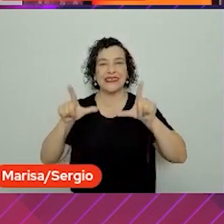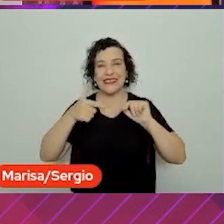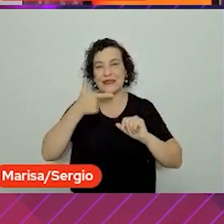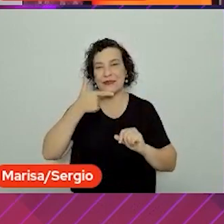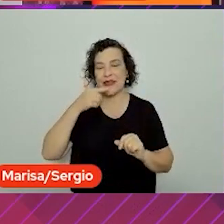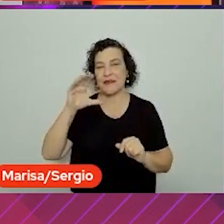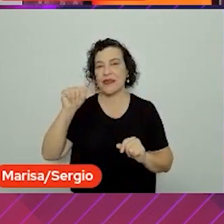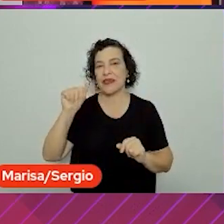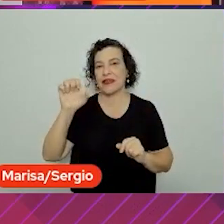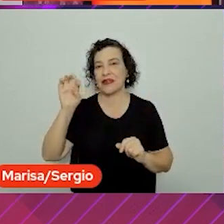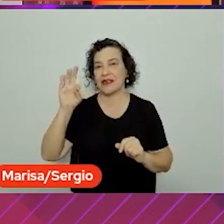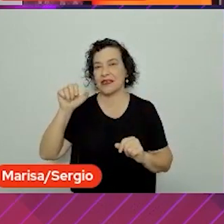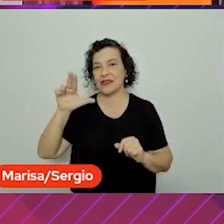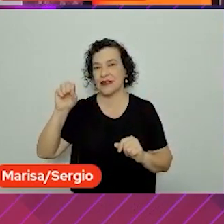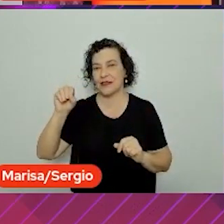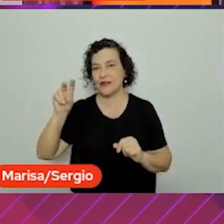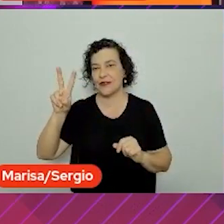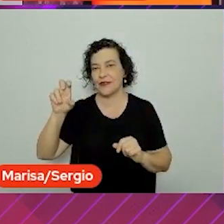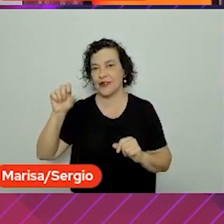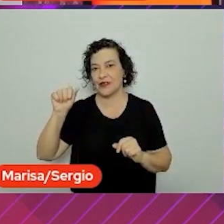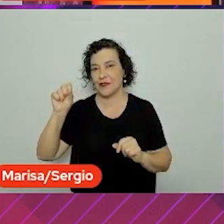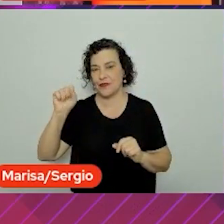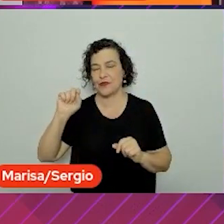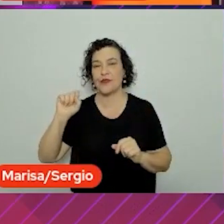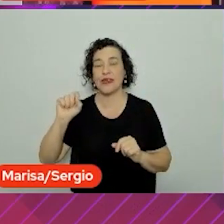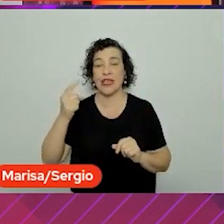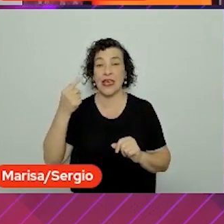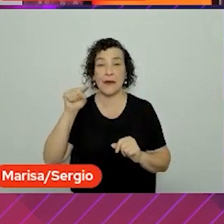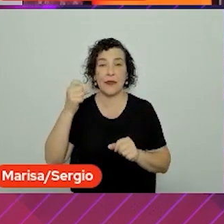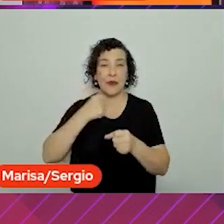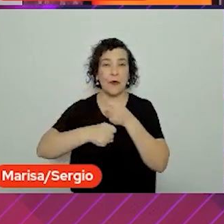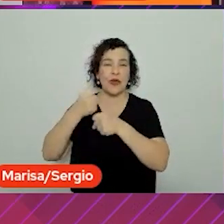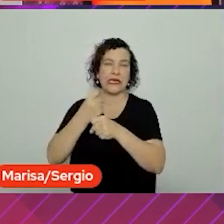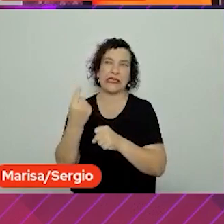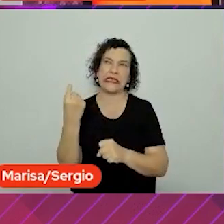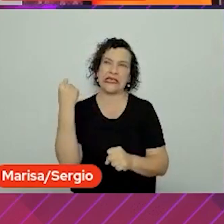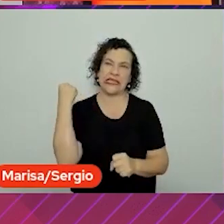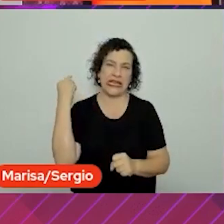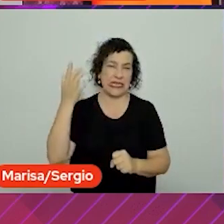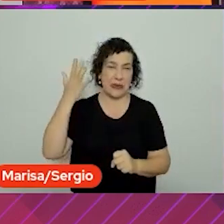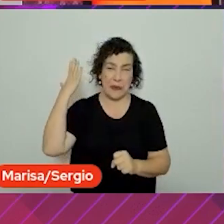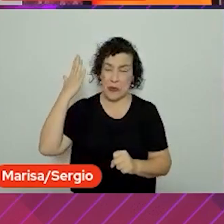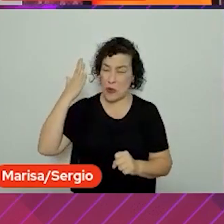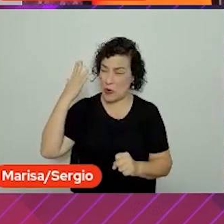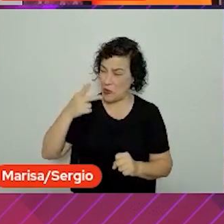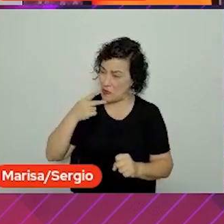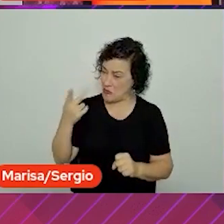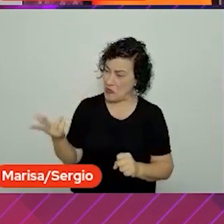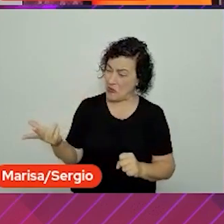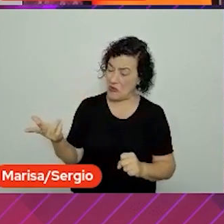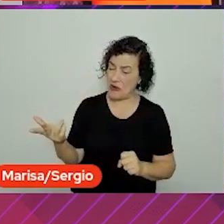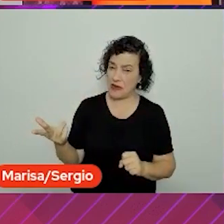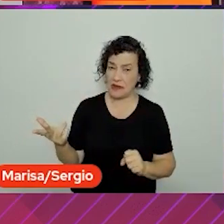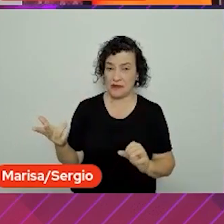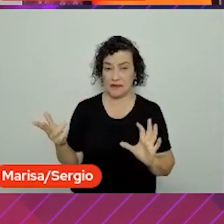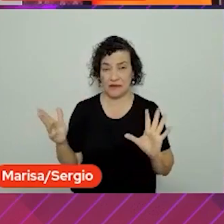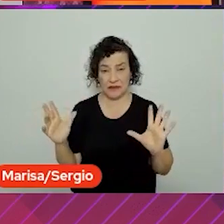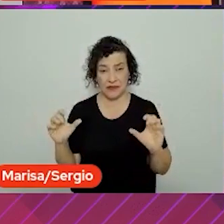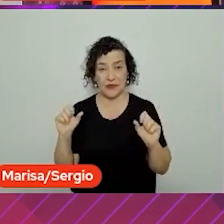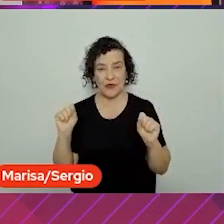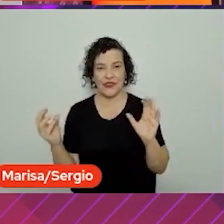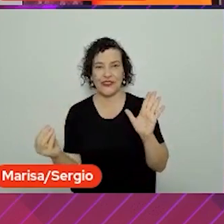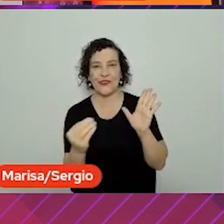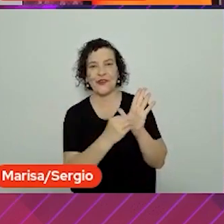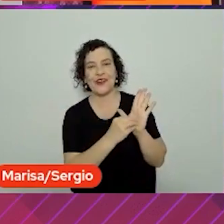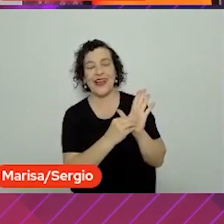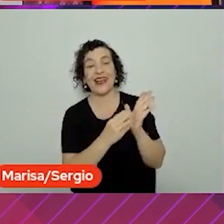de 1000 anos atrás lá: "Cara, como você é burro, você fala de uma forma burra", né. Eu podia até ter colocado ele aqui, mas lembrei